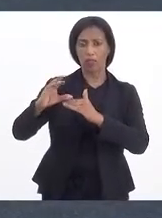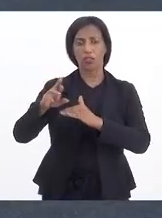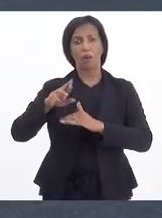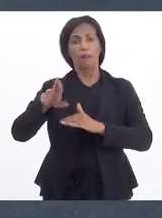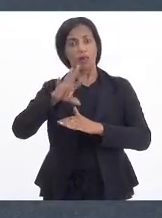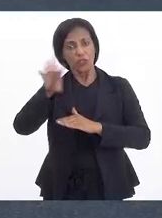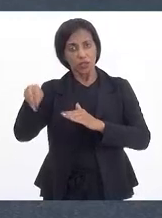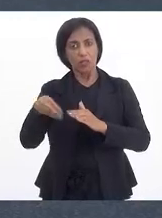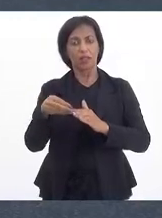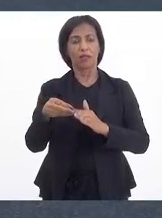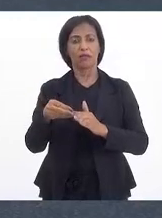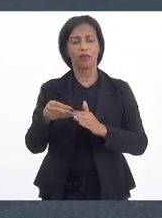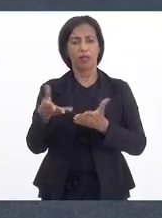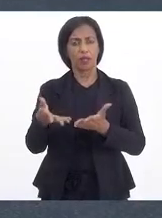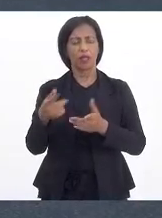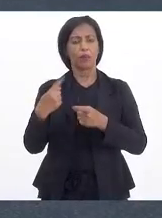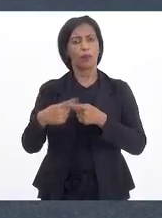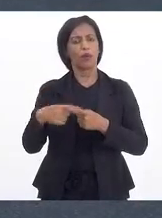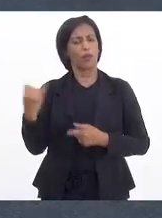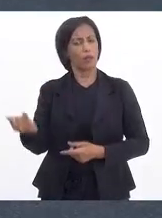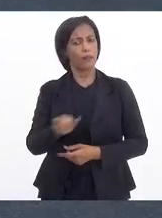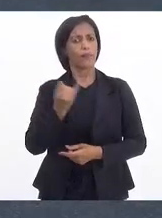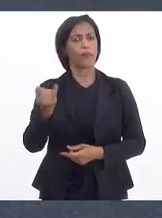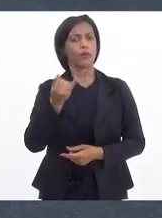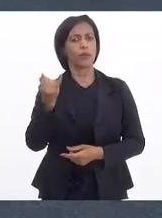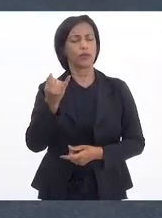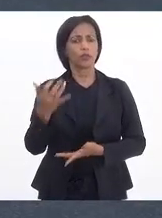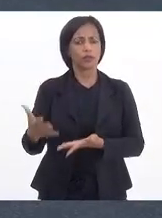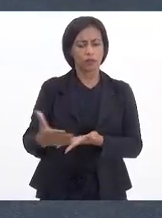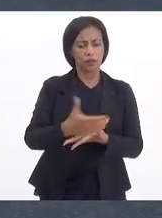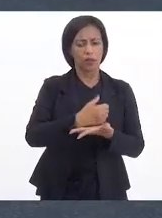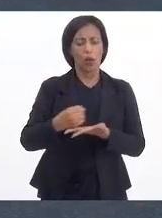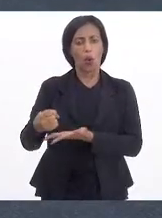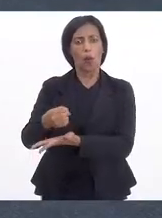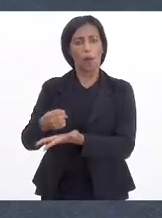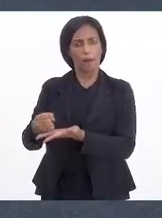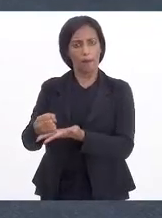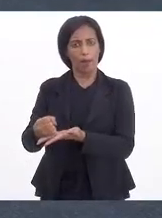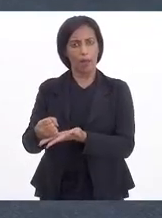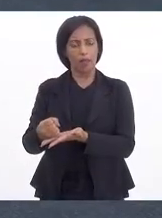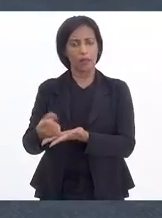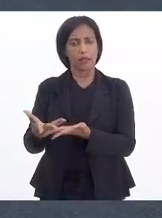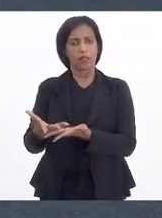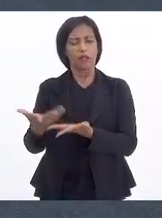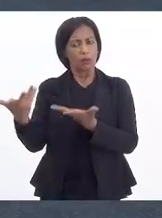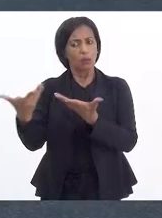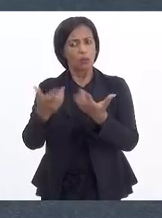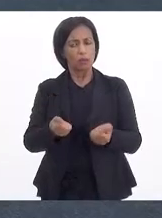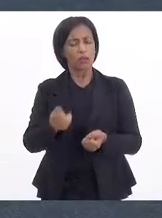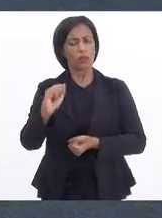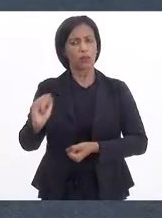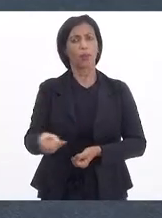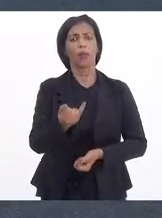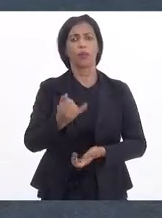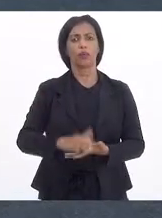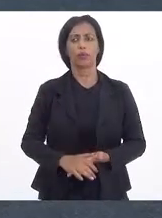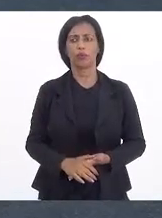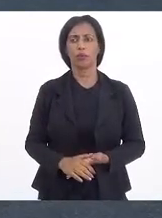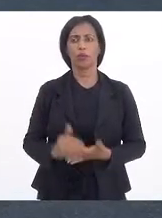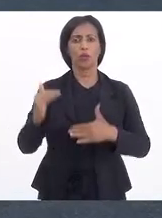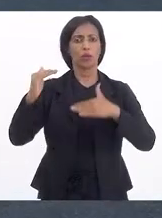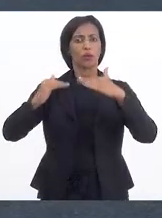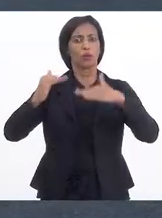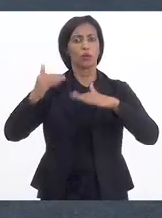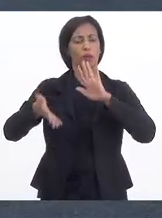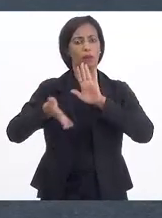não sejam desenquadrada do simples que para ela é muito importante fazer o recolhimento Com base no seguinte por isso considerado matéria oportuna e o no